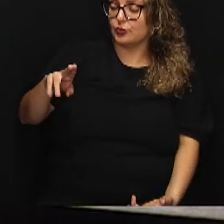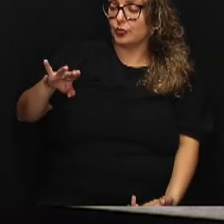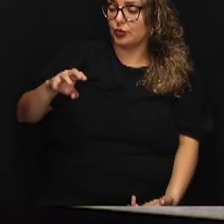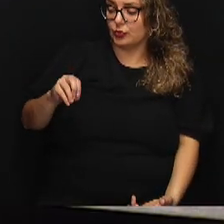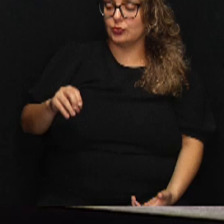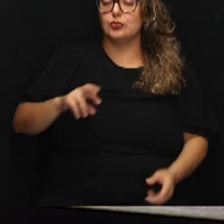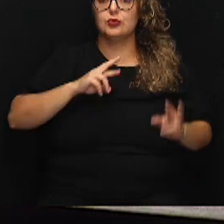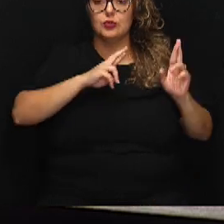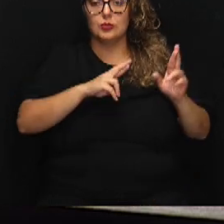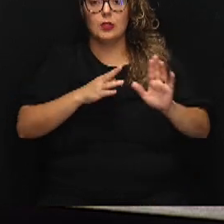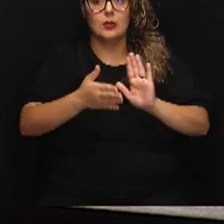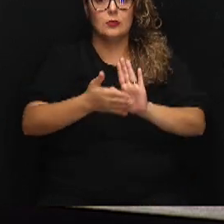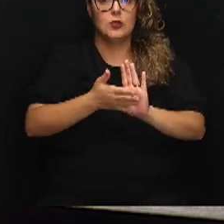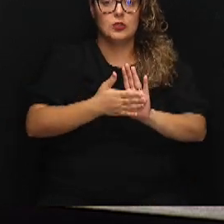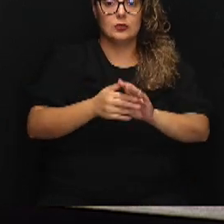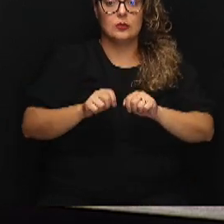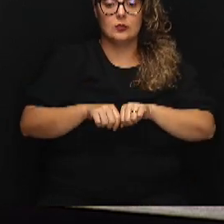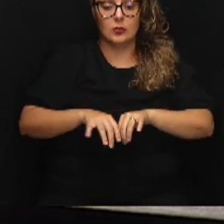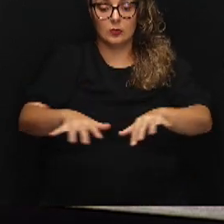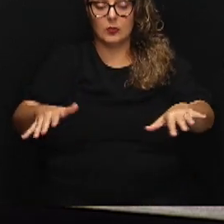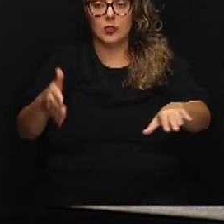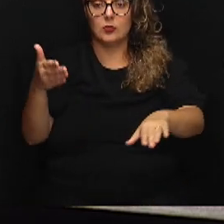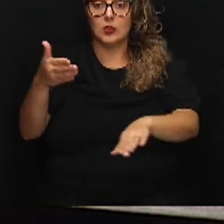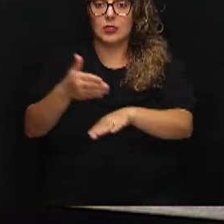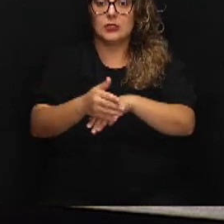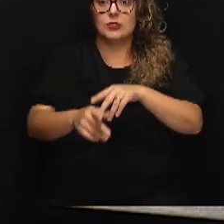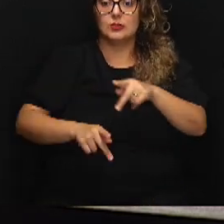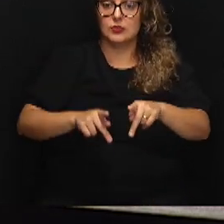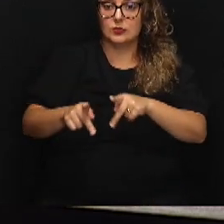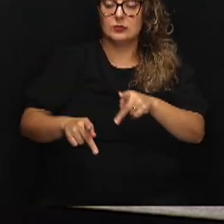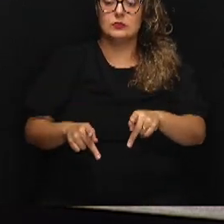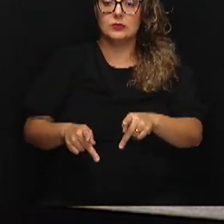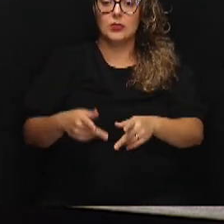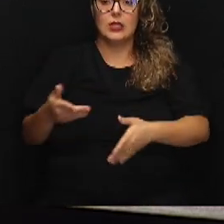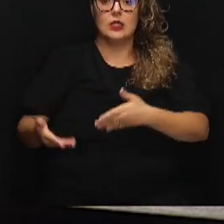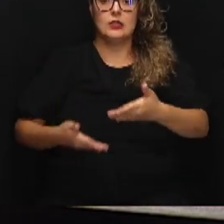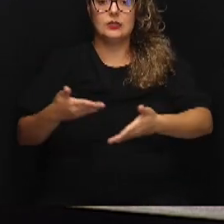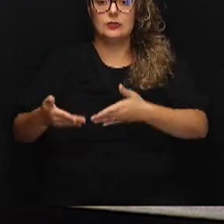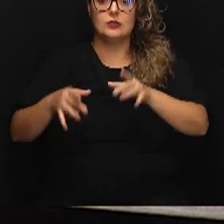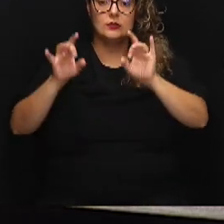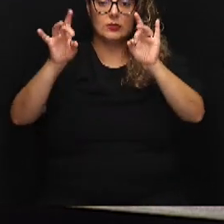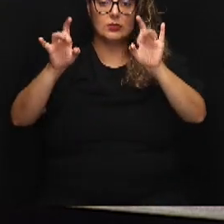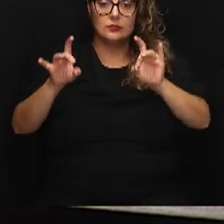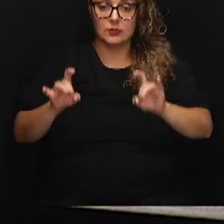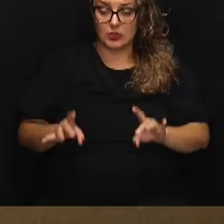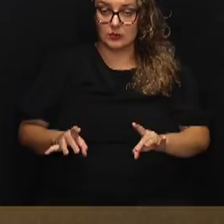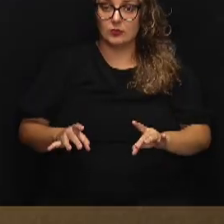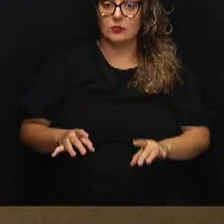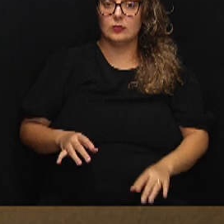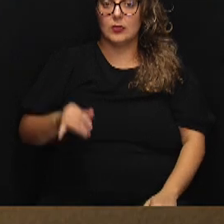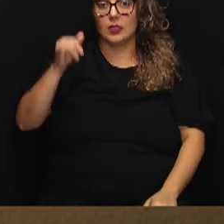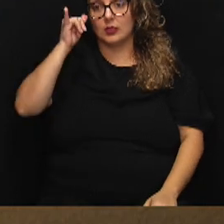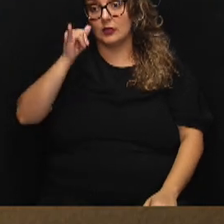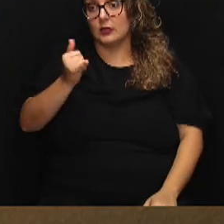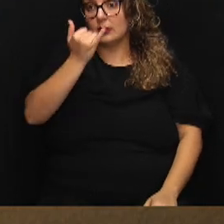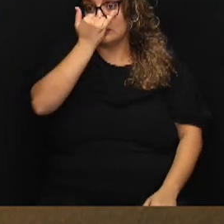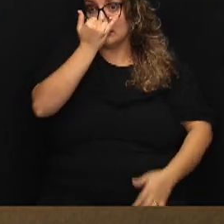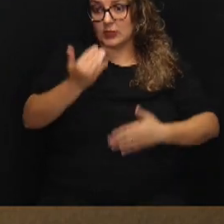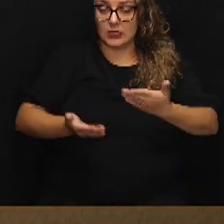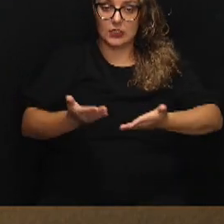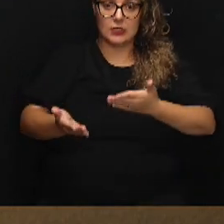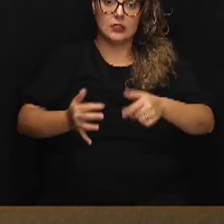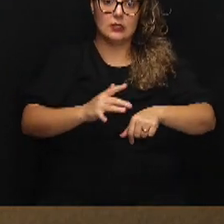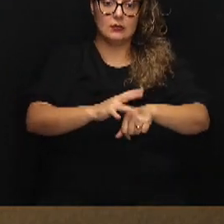medida pretende ampliar o acesso da população a serviços especializados para prevenir e tratar as